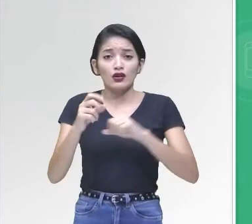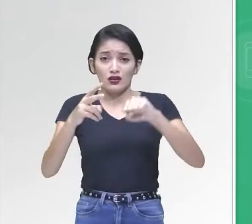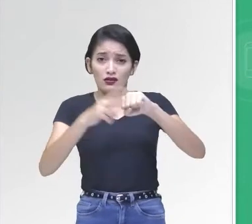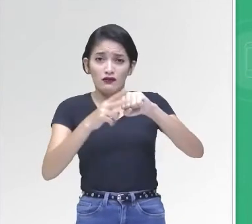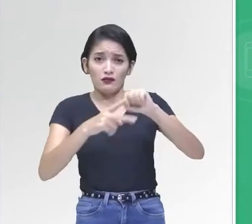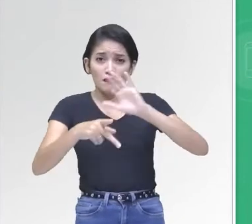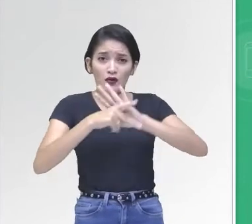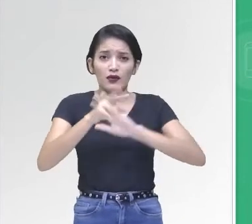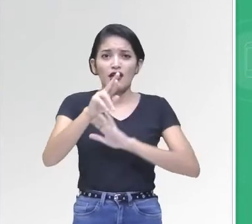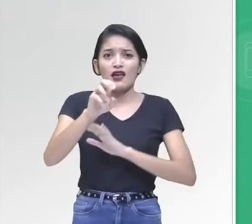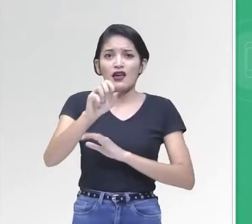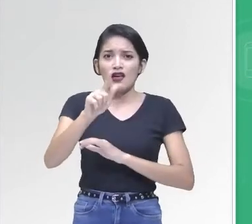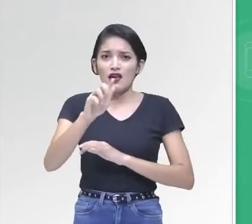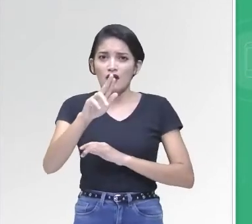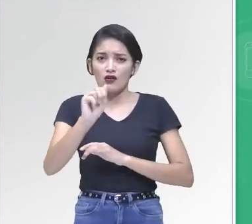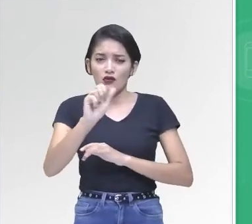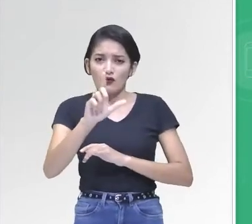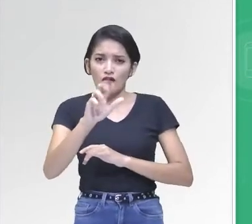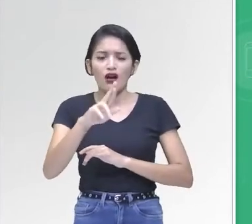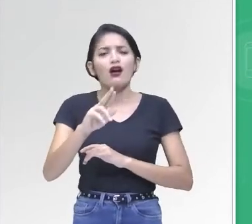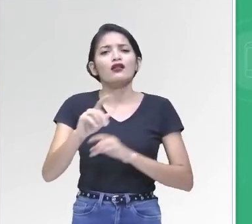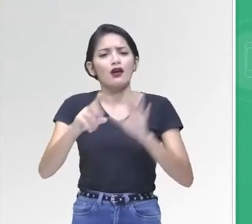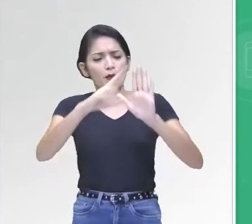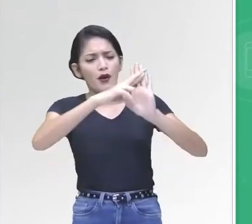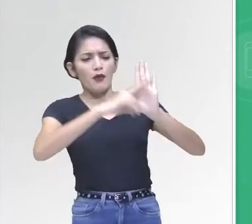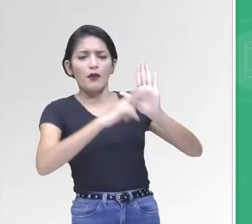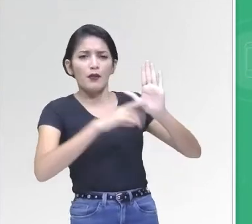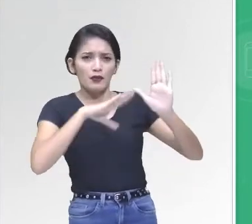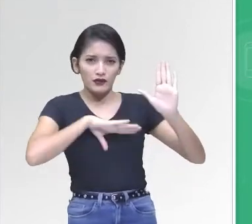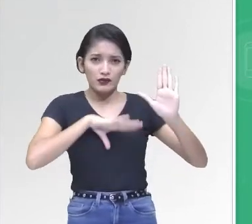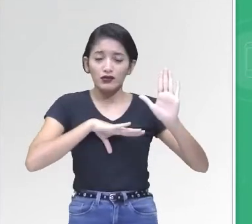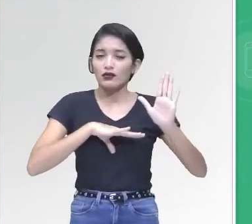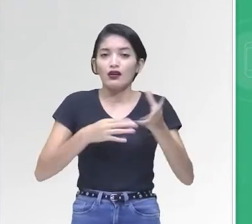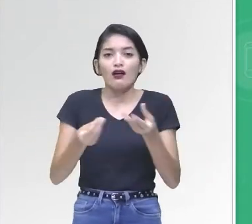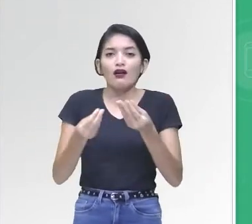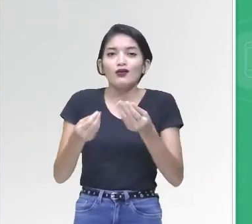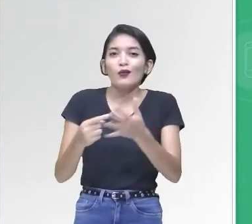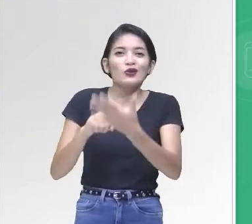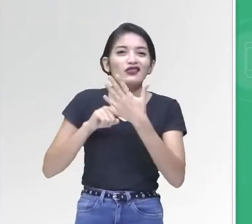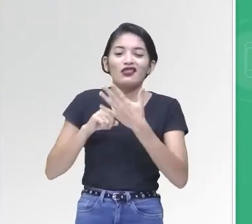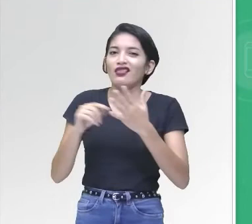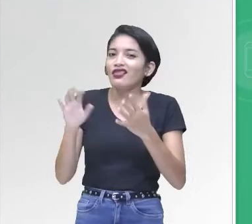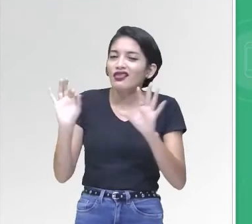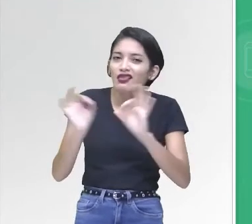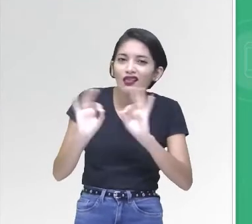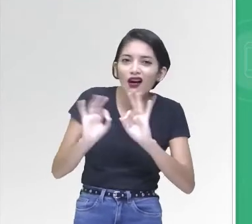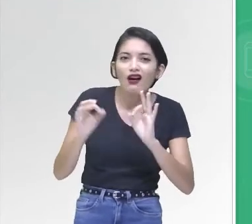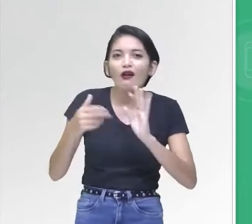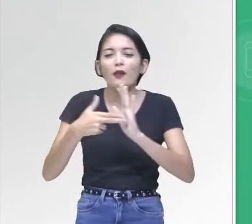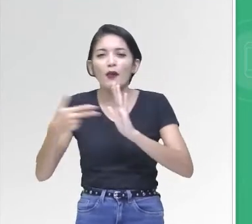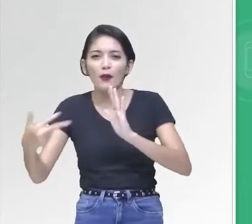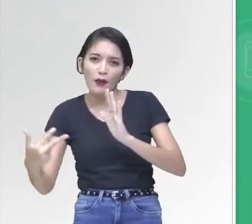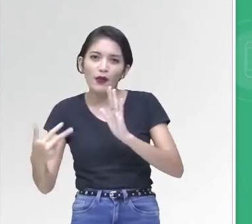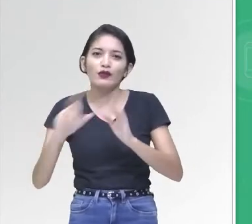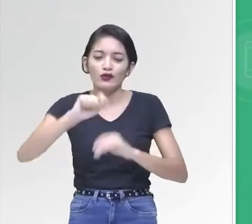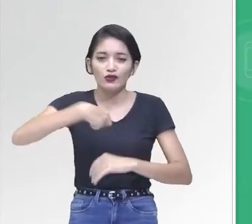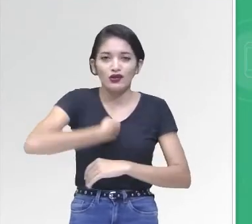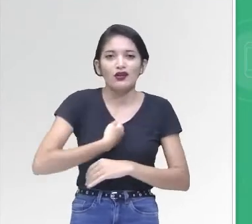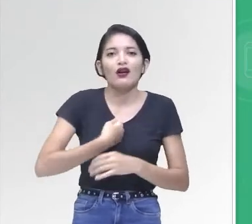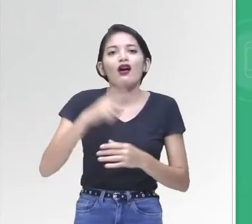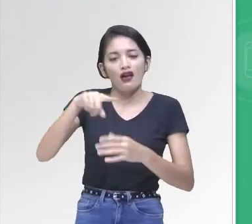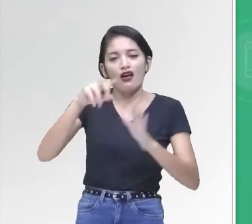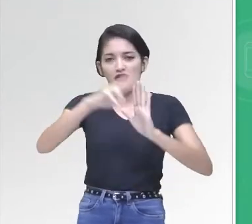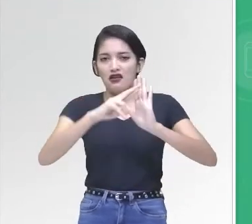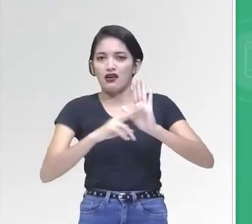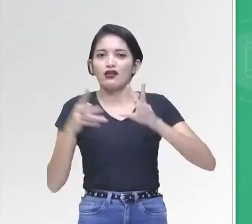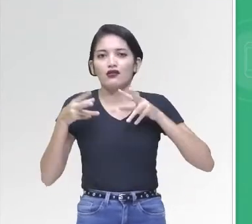regular. Isso daqui já é uma regra da língua portuguesa. Eu não estou trazendo nada de novidade aqui com relação à língua espanhola, porque é a mesma regra